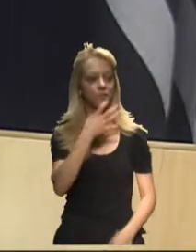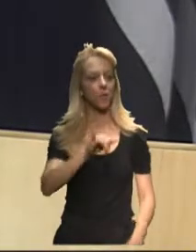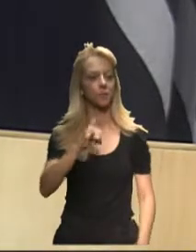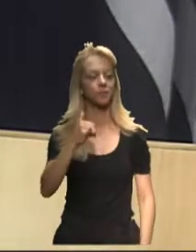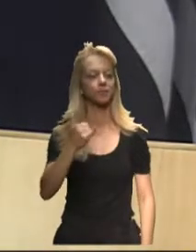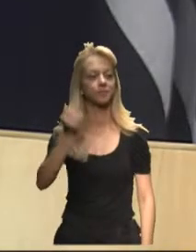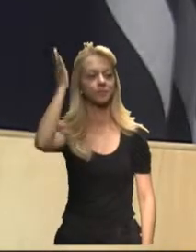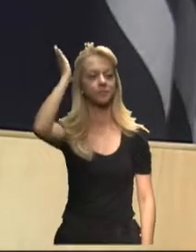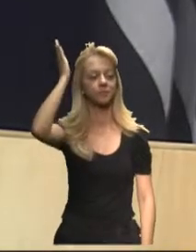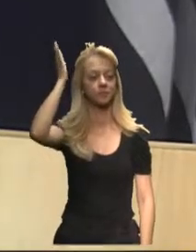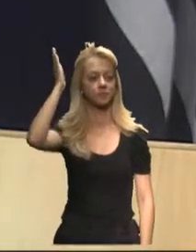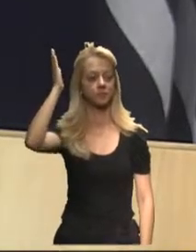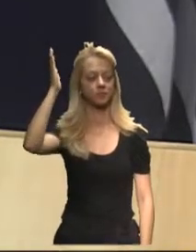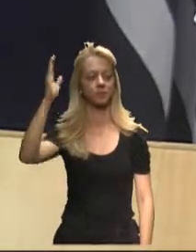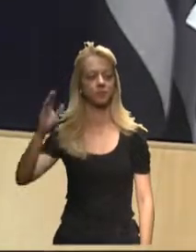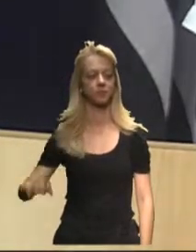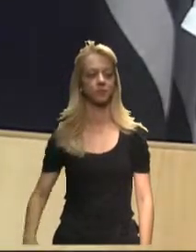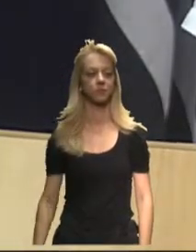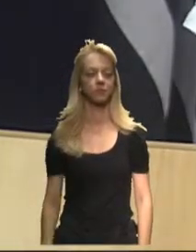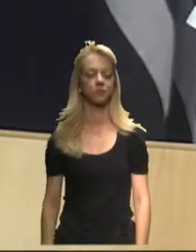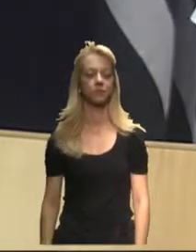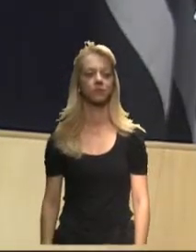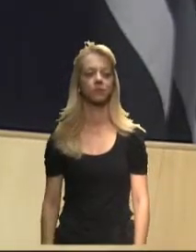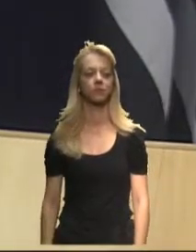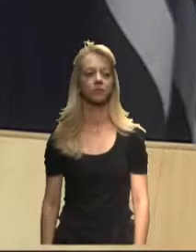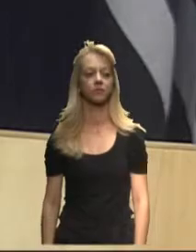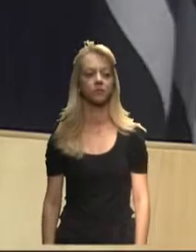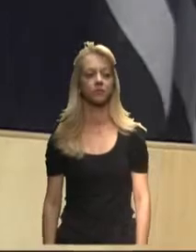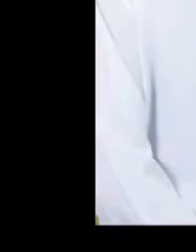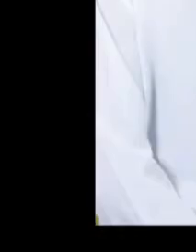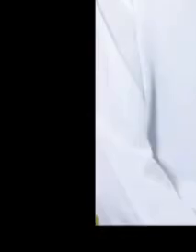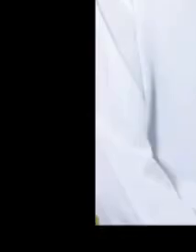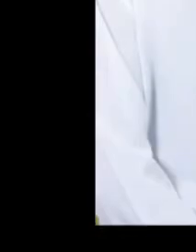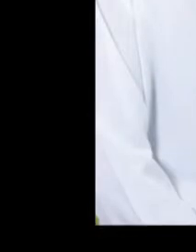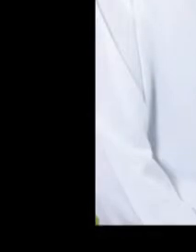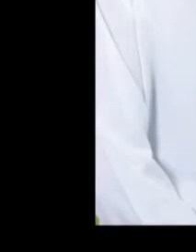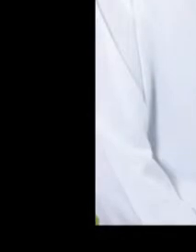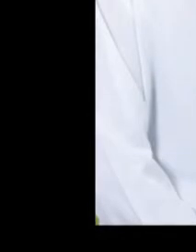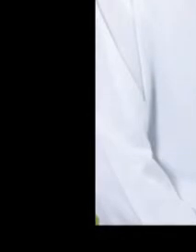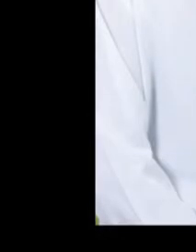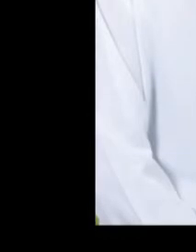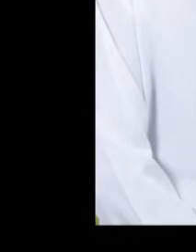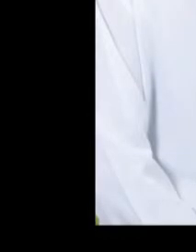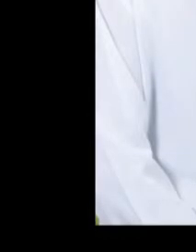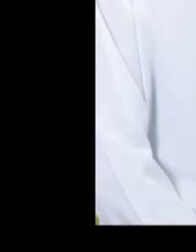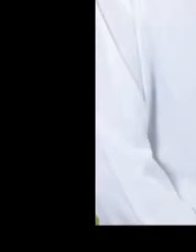mais o investimento na cultura é a saída aí para a formação de uma juventude cada vez mais participativa dentro do nosso município.